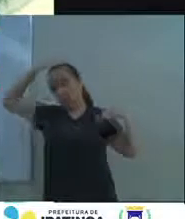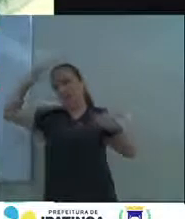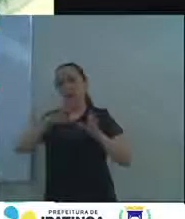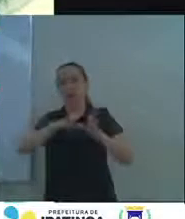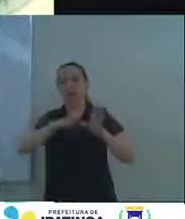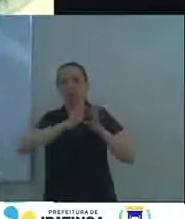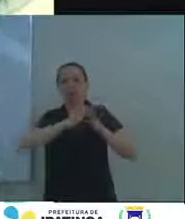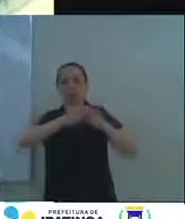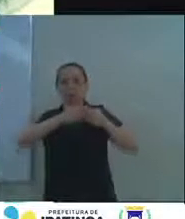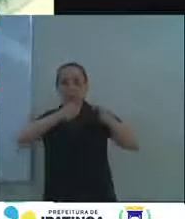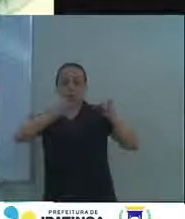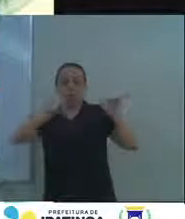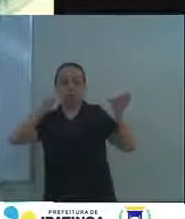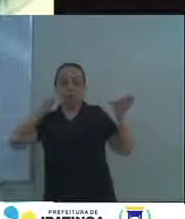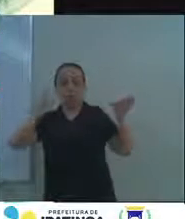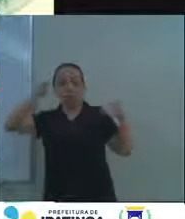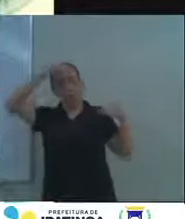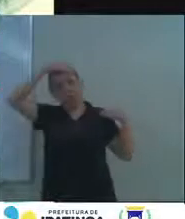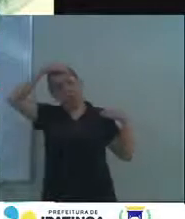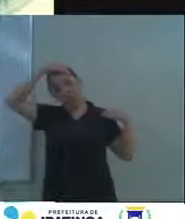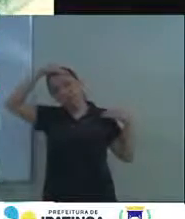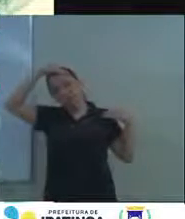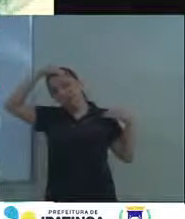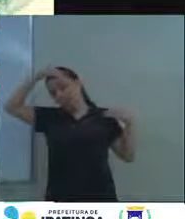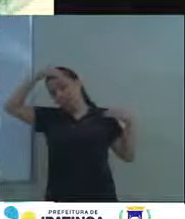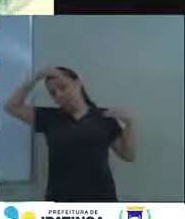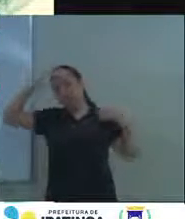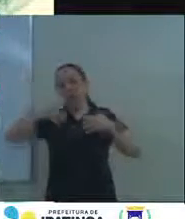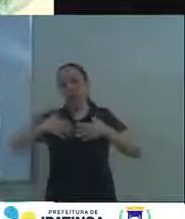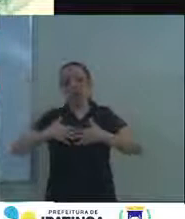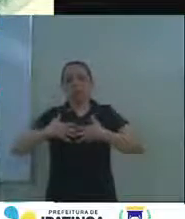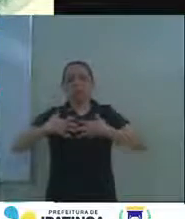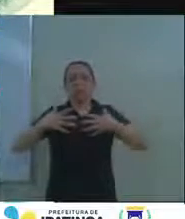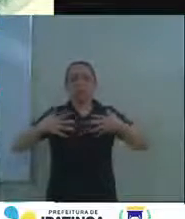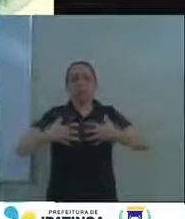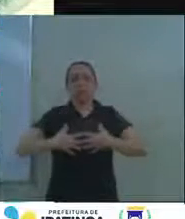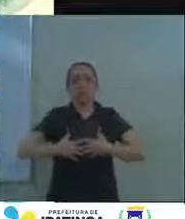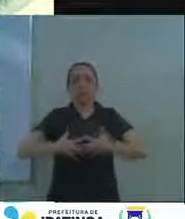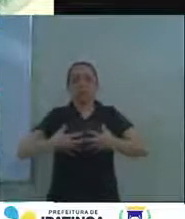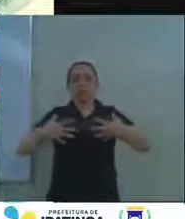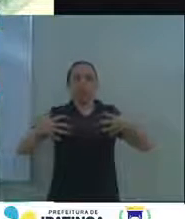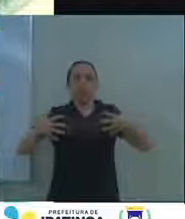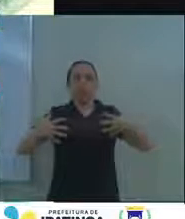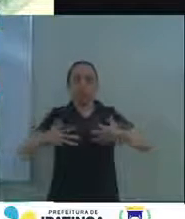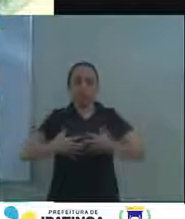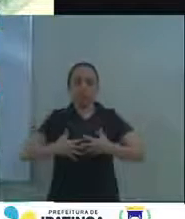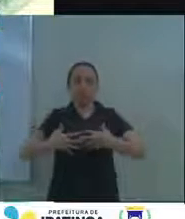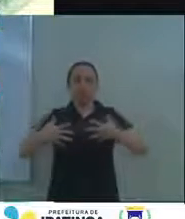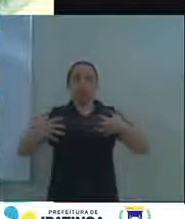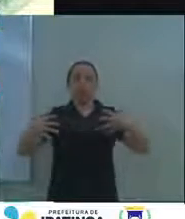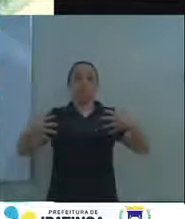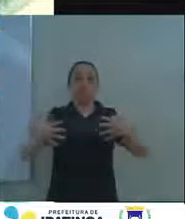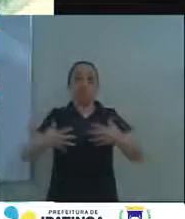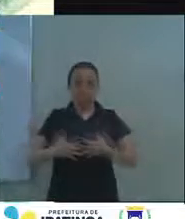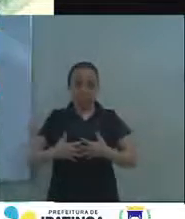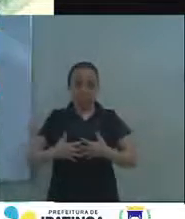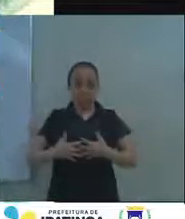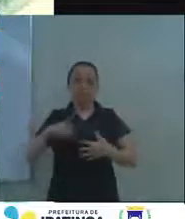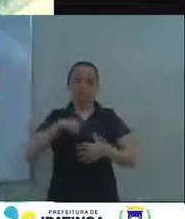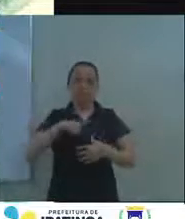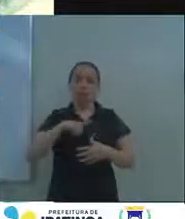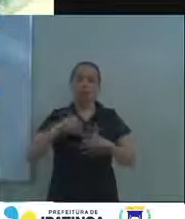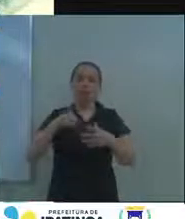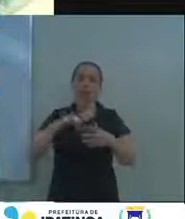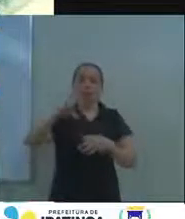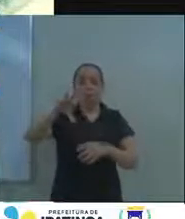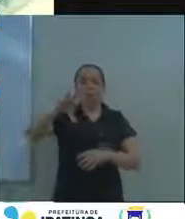minha caixa torácica, do meu pulmão. Então, eu tenho a abertura do meu pulmão, consequentemente, entra